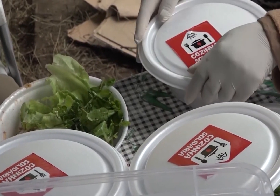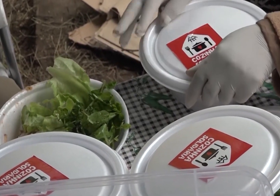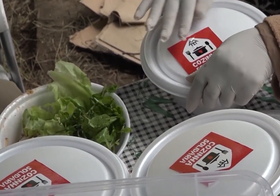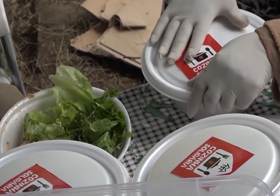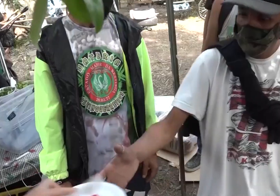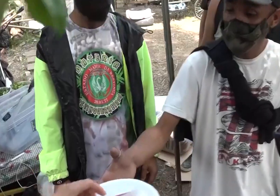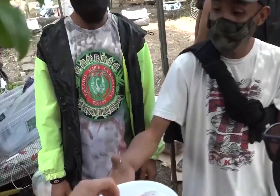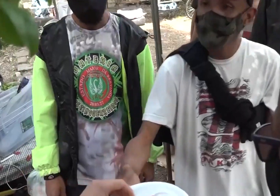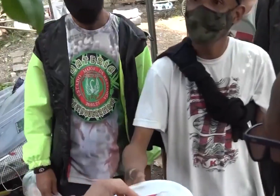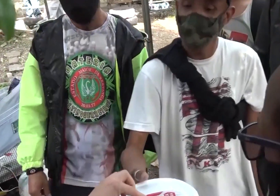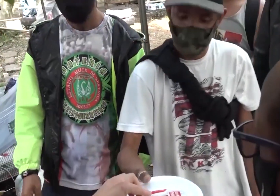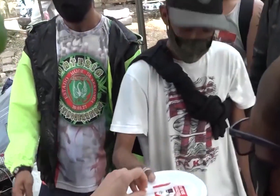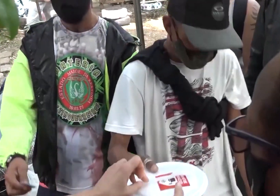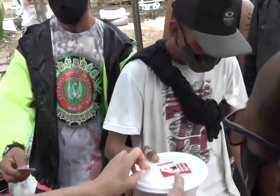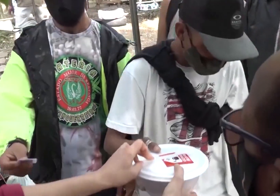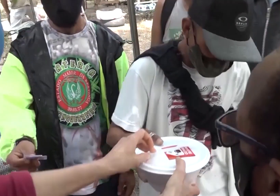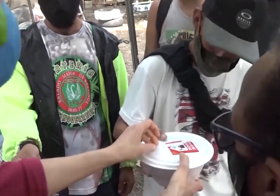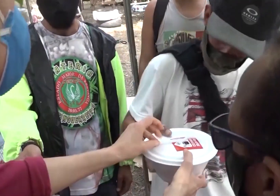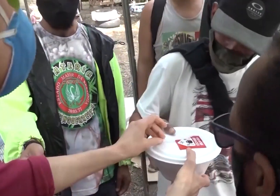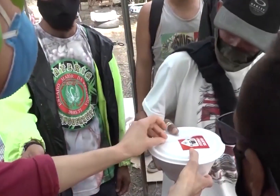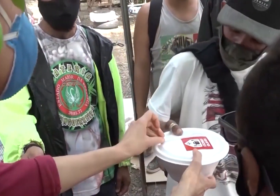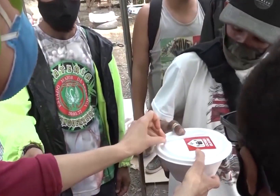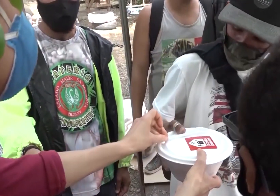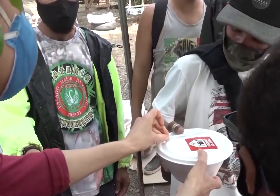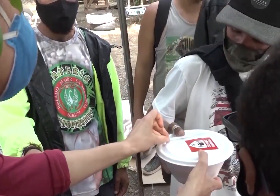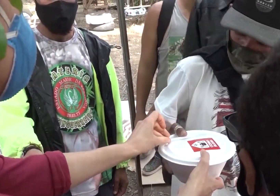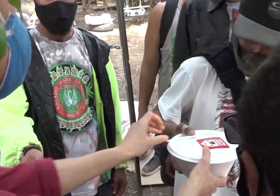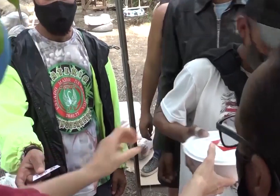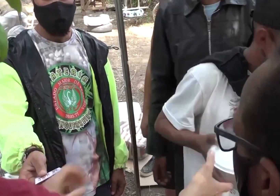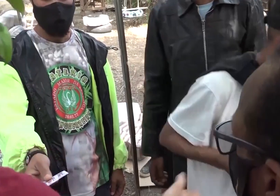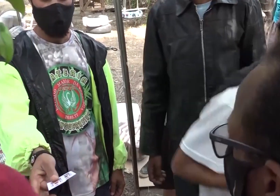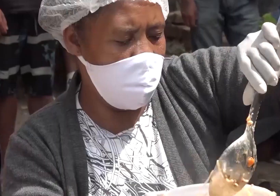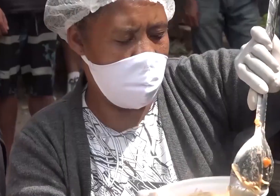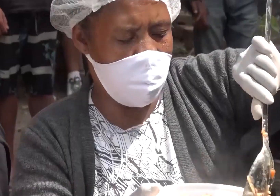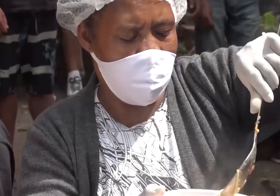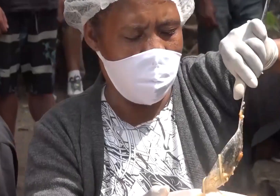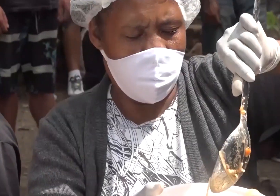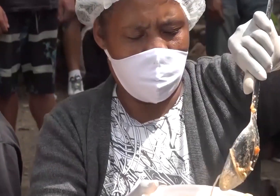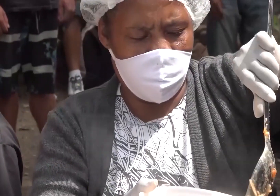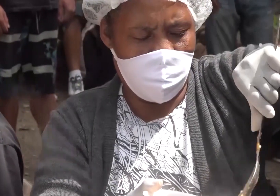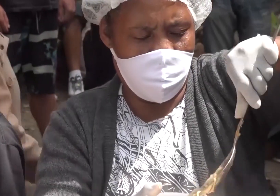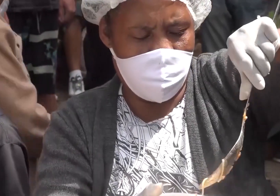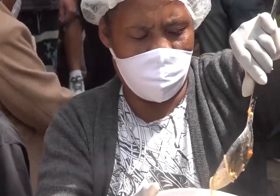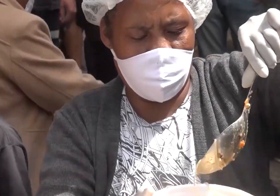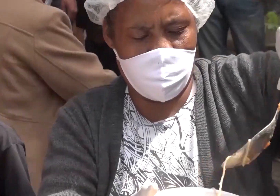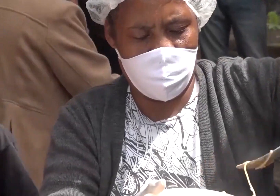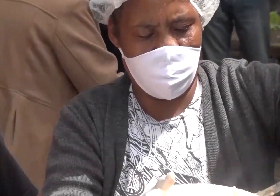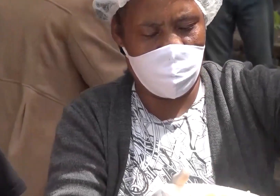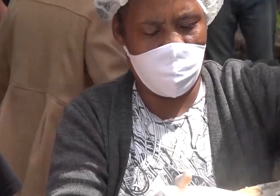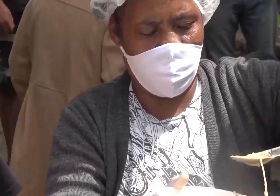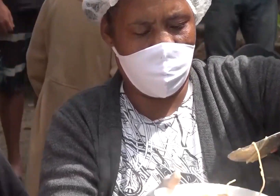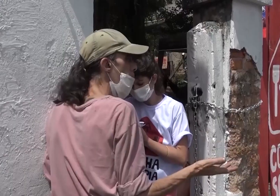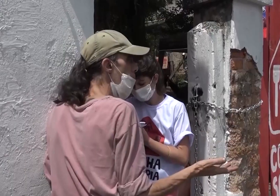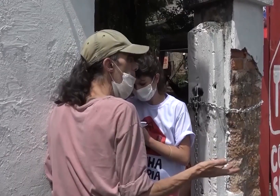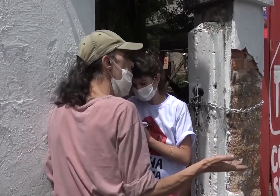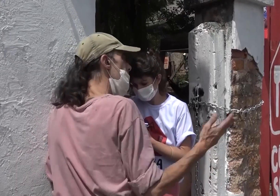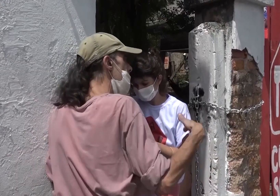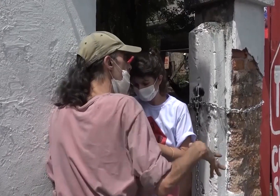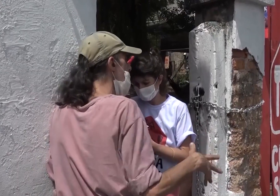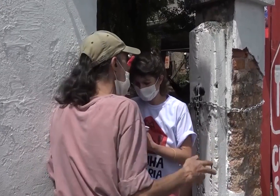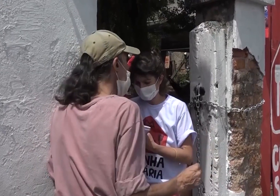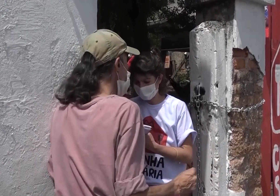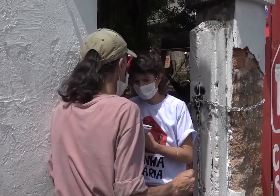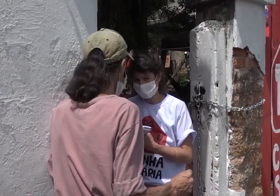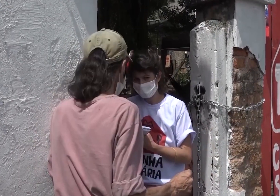cozinhas solidárias se não sabe tá sabendo agora e o nome é alto explicativo hein são cozinhas que estão espalhadas pelo Brasil montadas